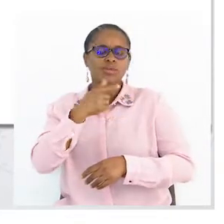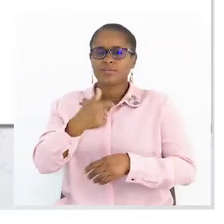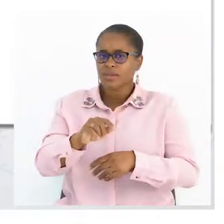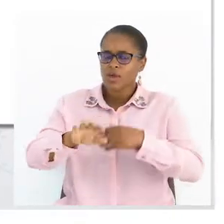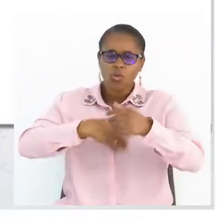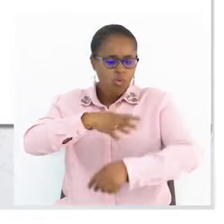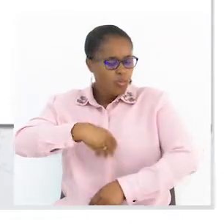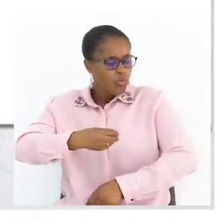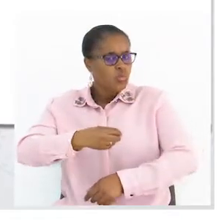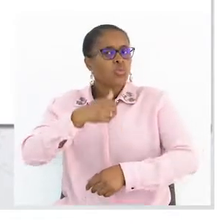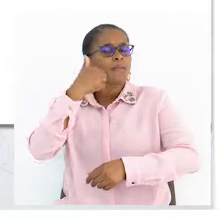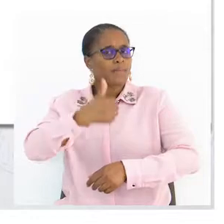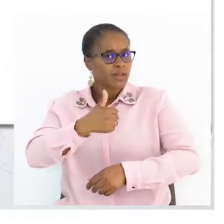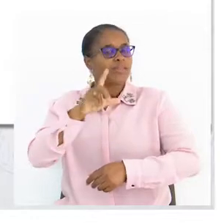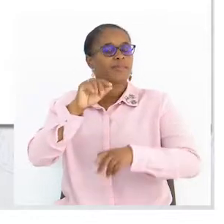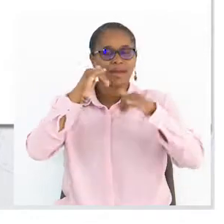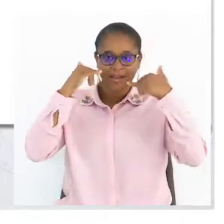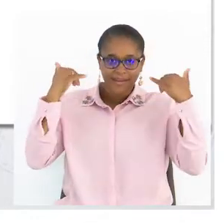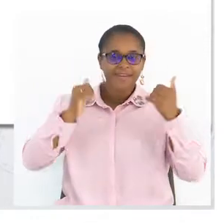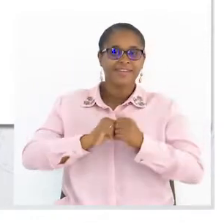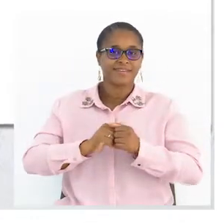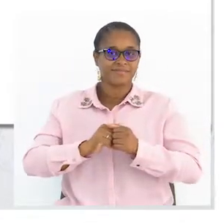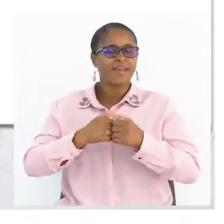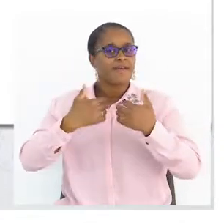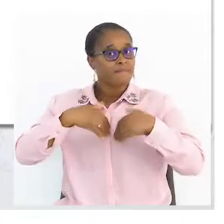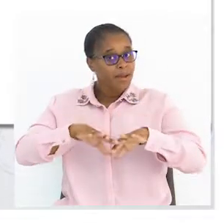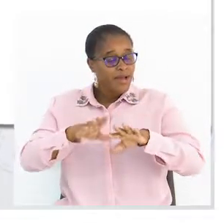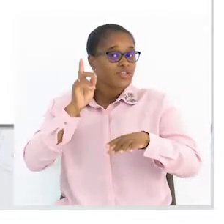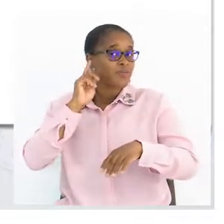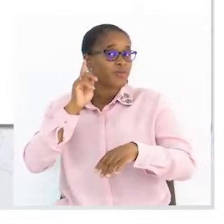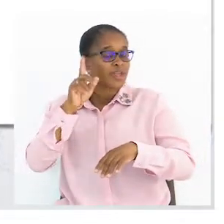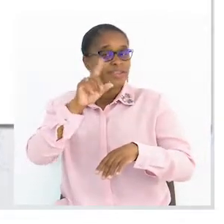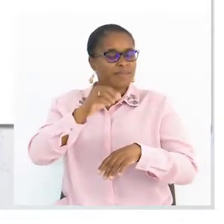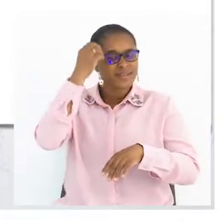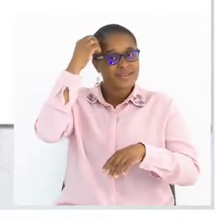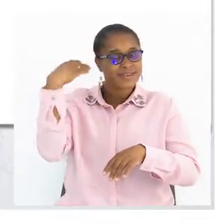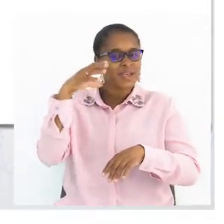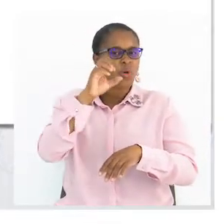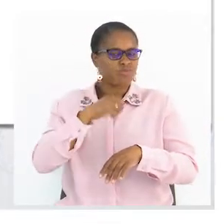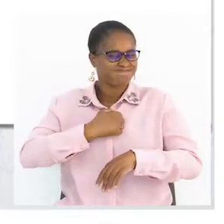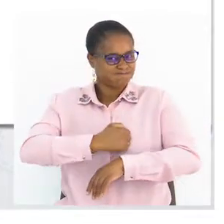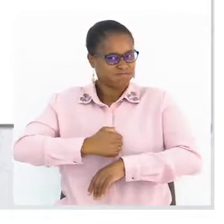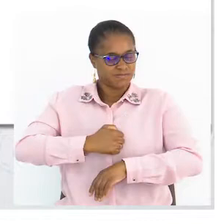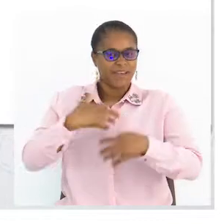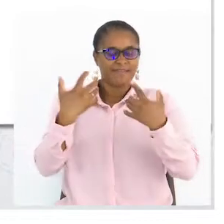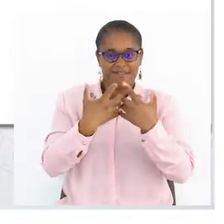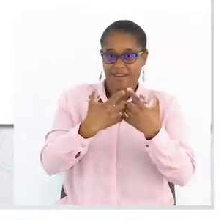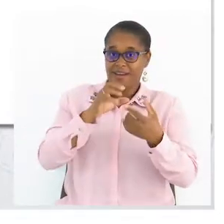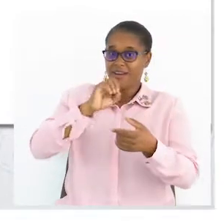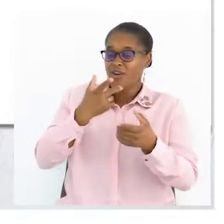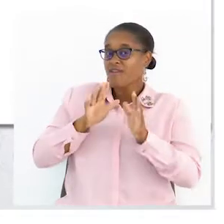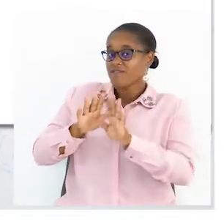melhor. Também a alegria, claro. Mas é importante também esquecer o ódio, a guerra, ou então evitar